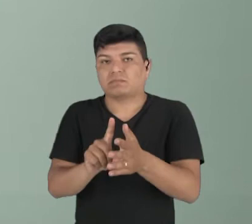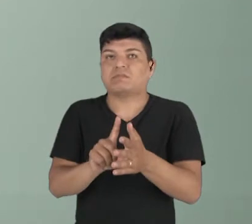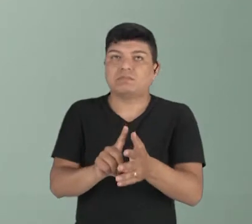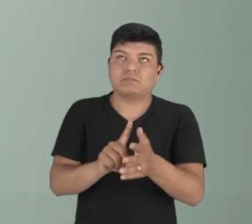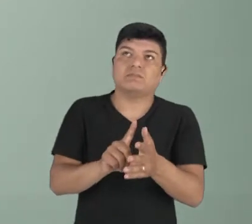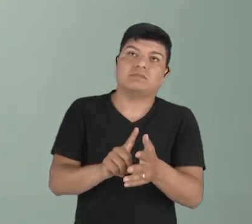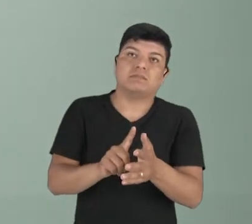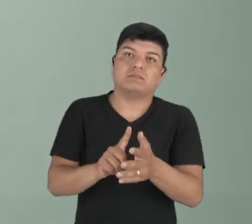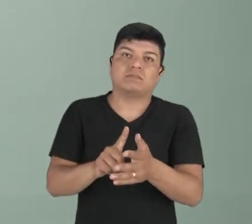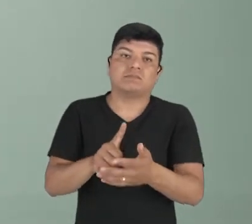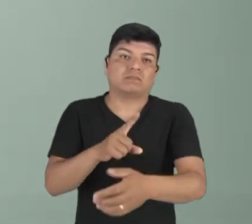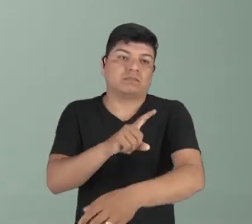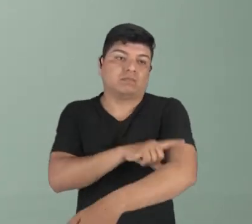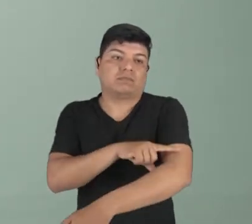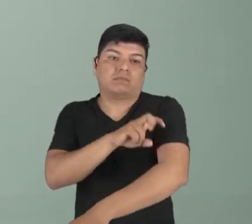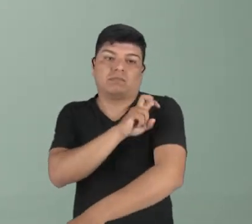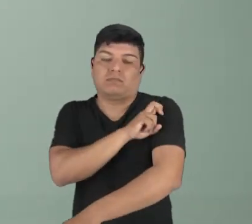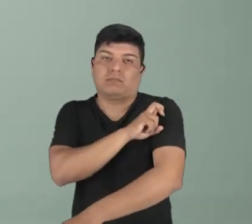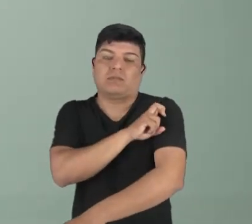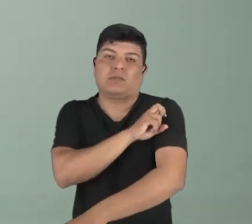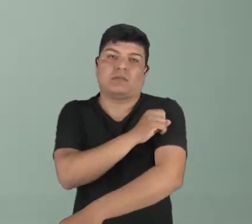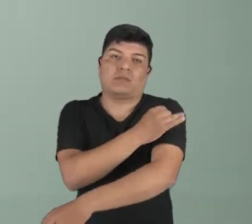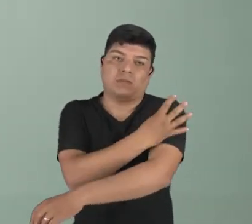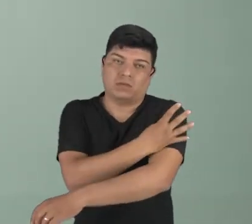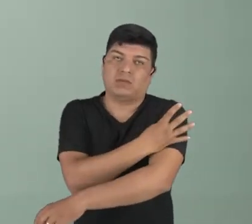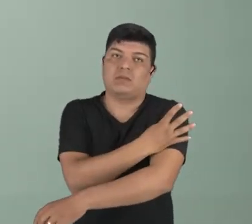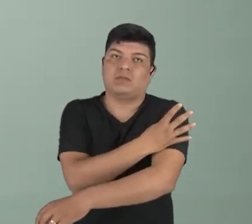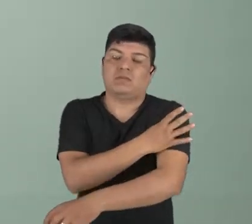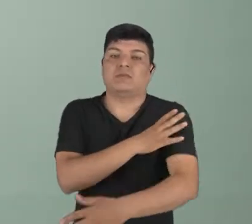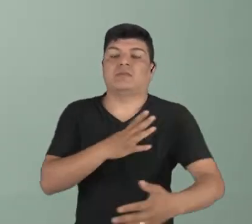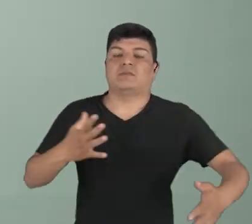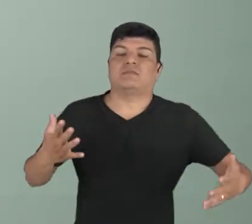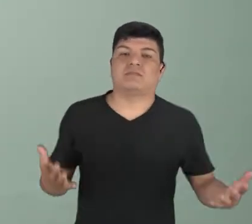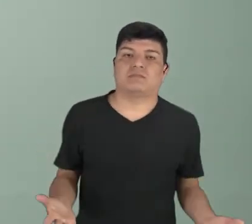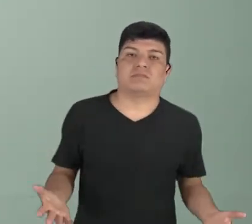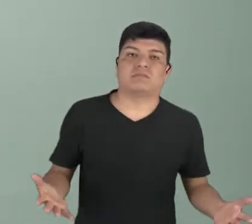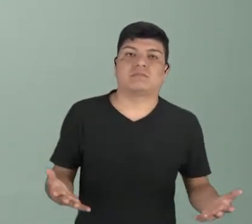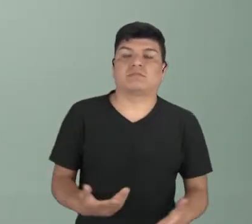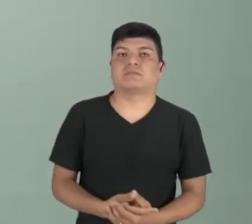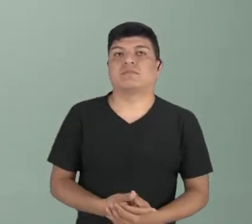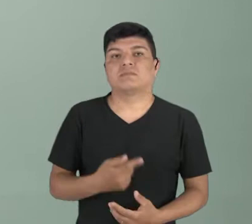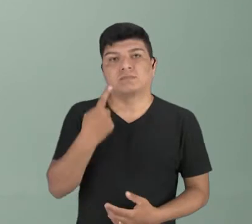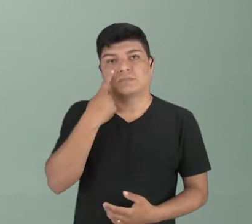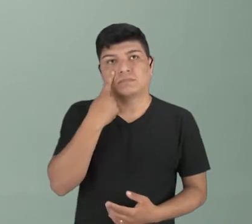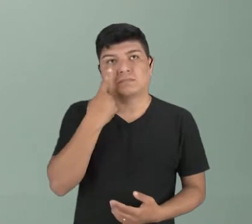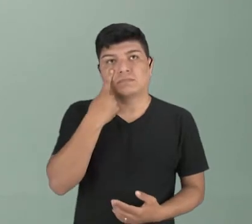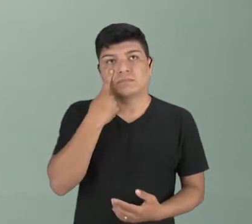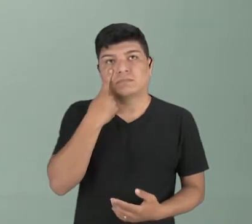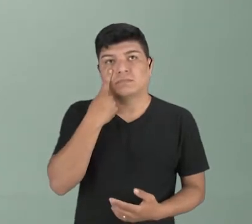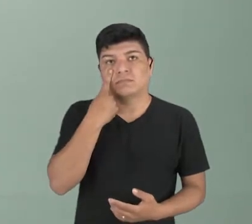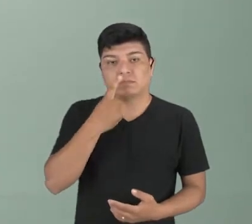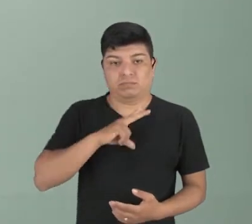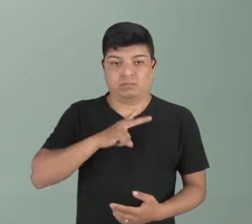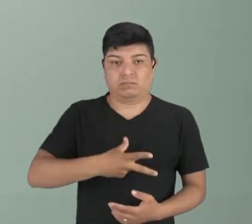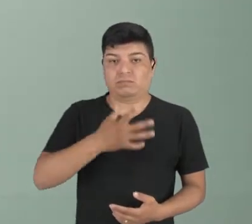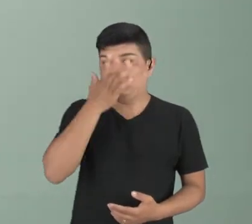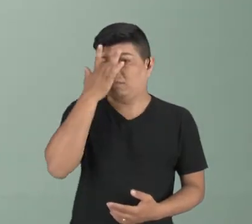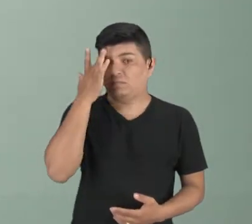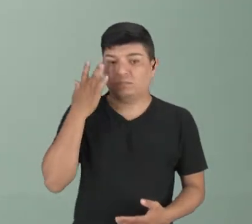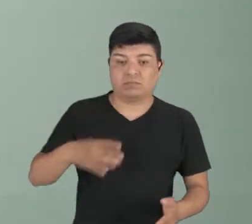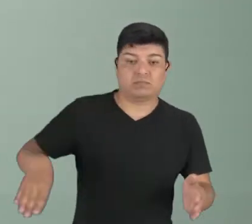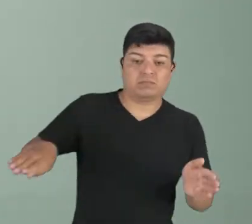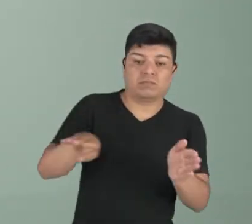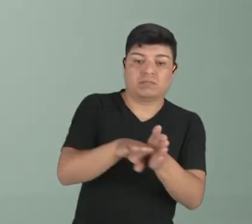ensino fundamental 1, da primeira série até a quinta série, você viu que quando os portugueses chegaram